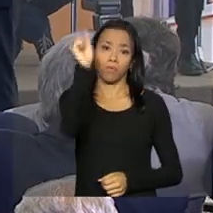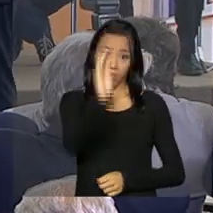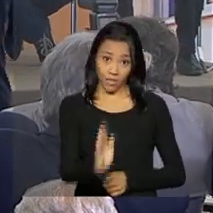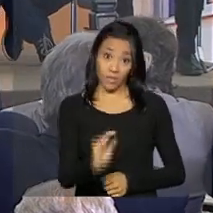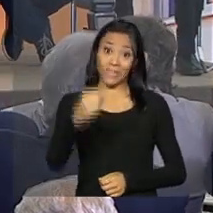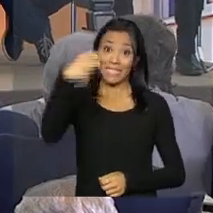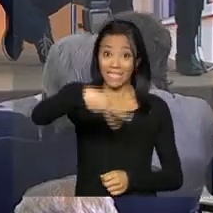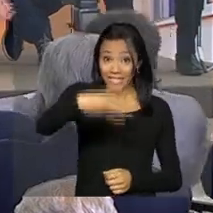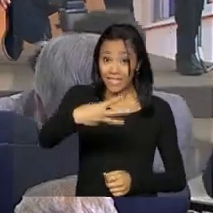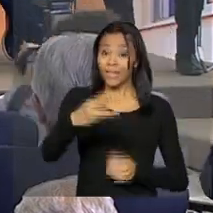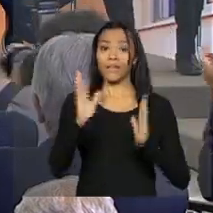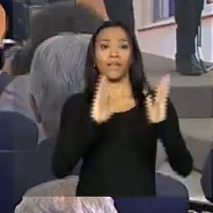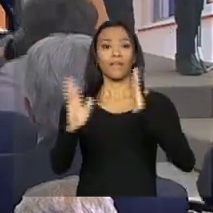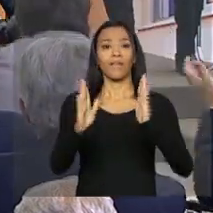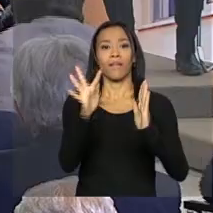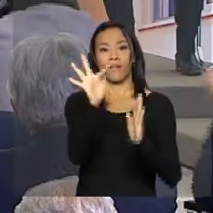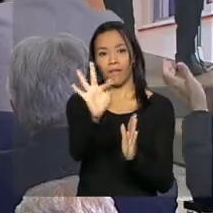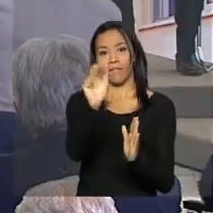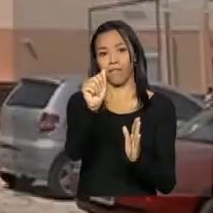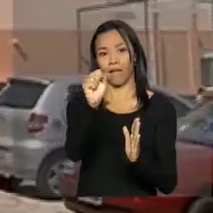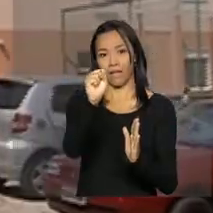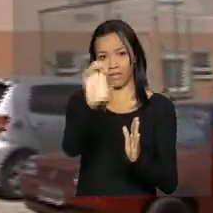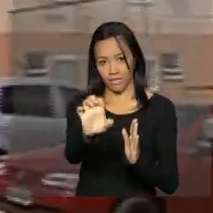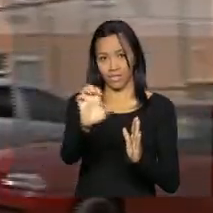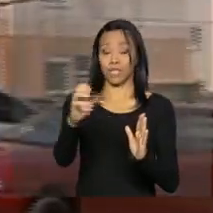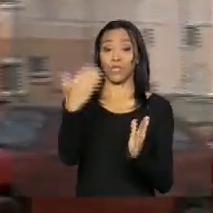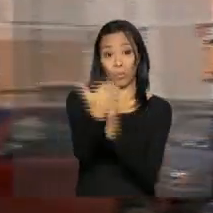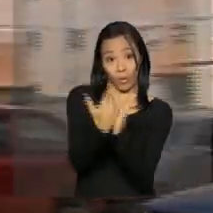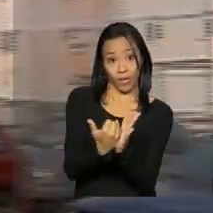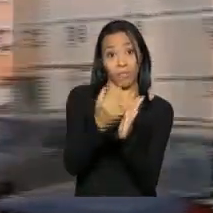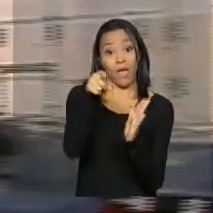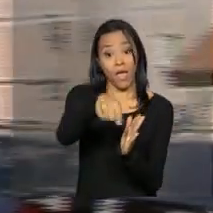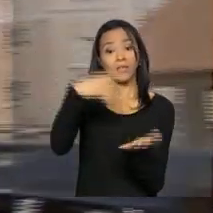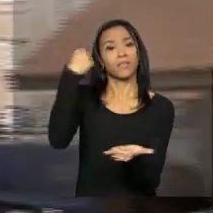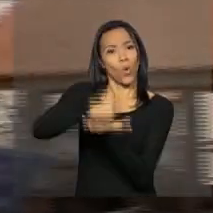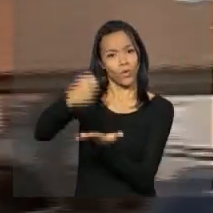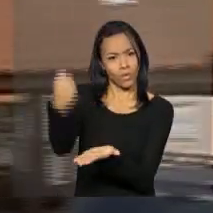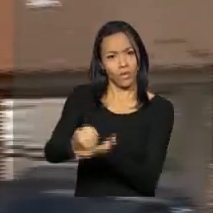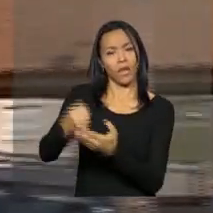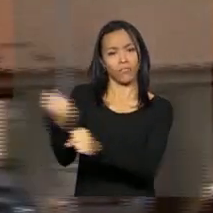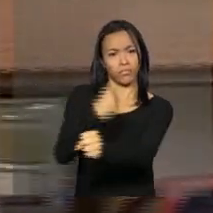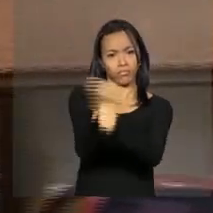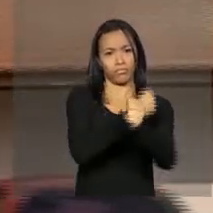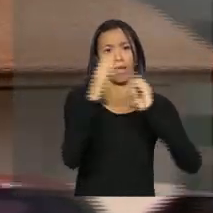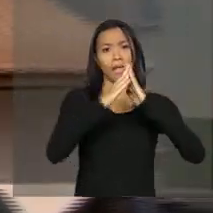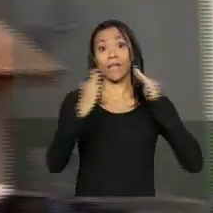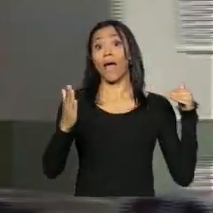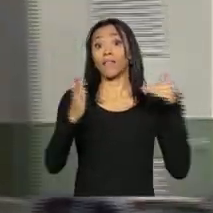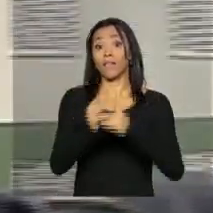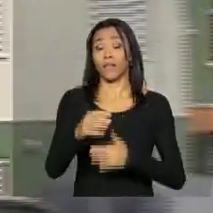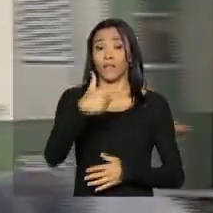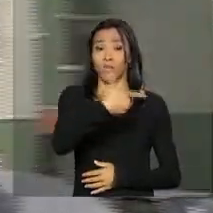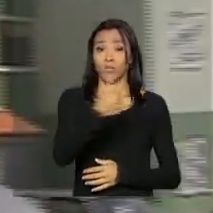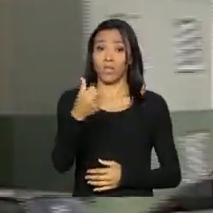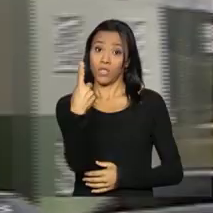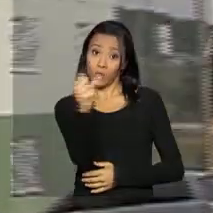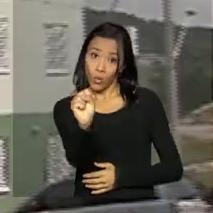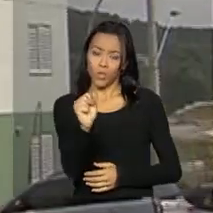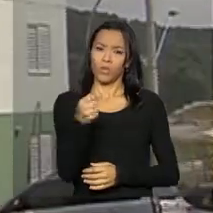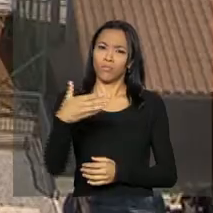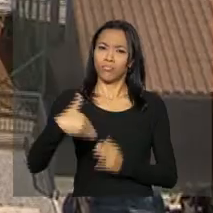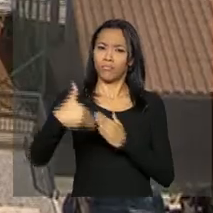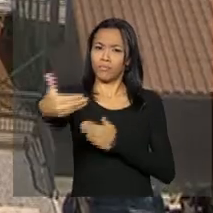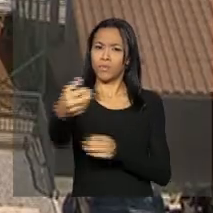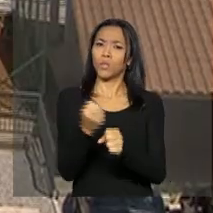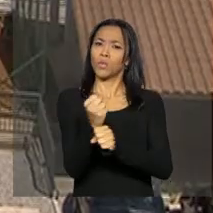terceira fase do programa Minha Casa Minha Vida. As moradias serão contratadas até 2018 e nos próximos 2 anos devem